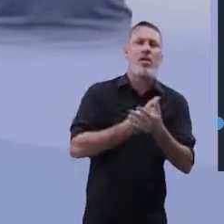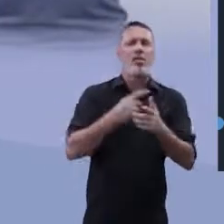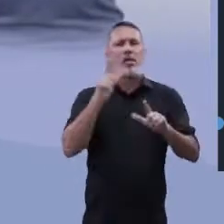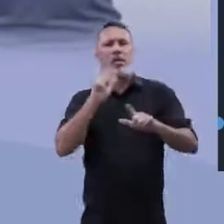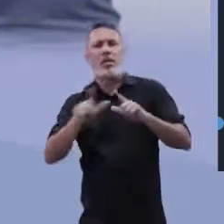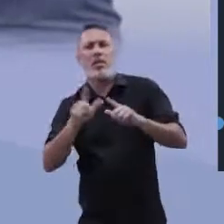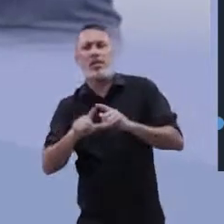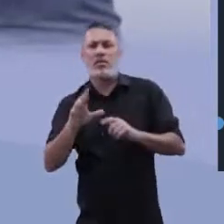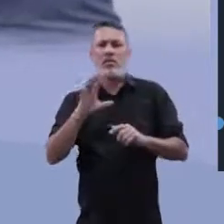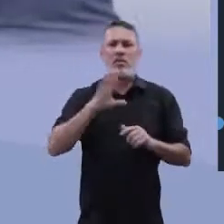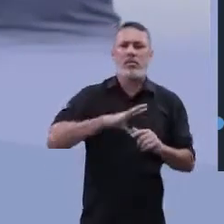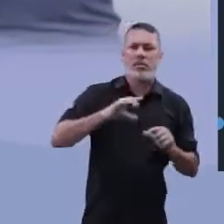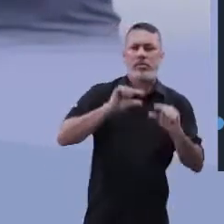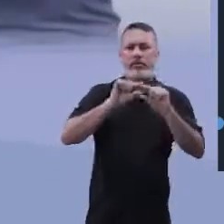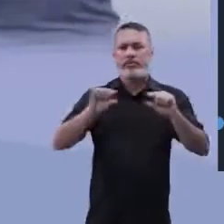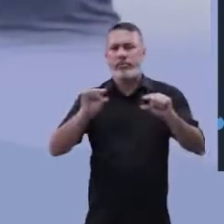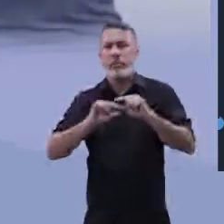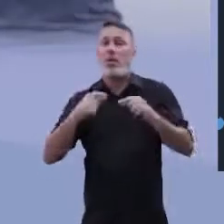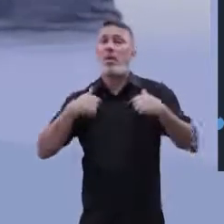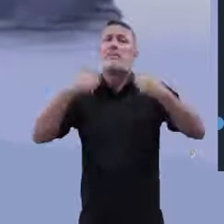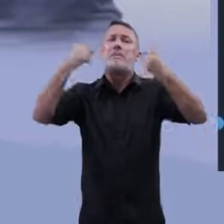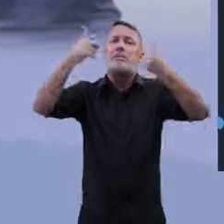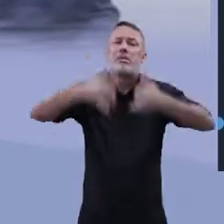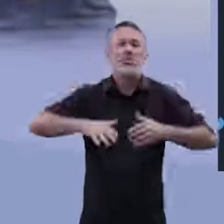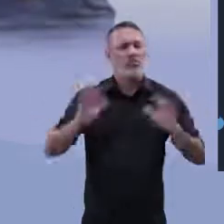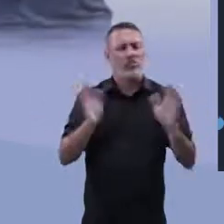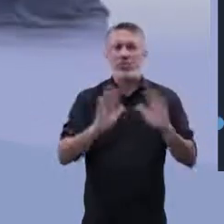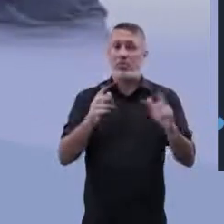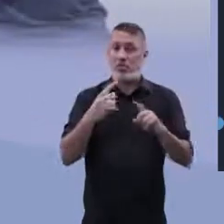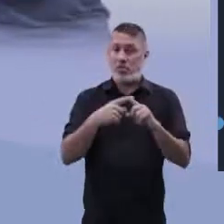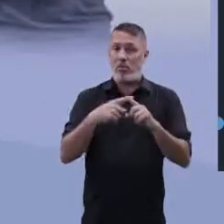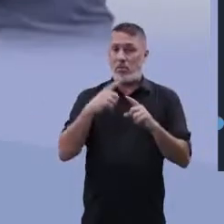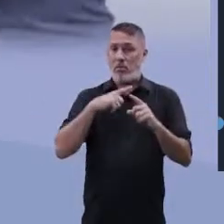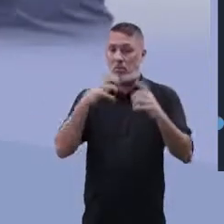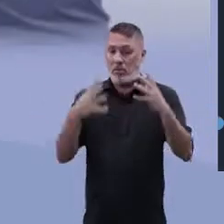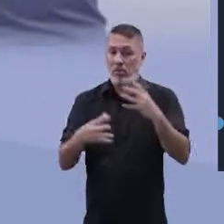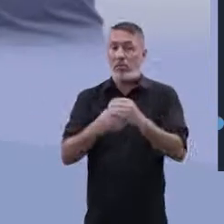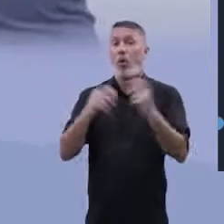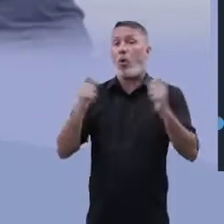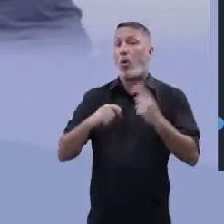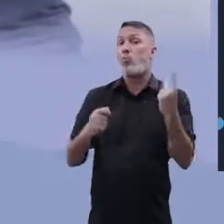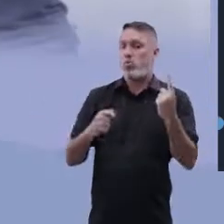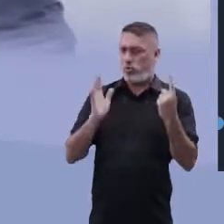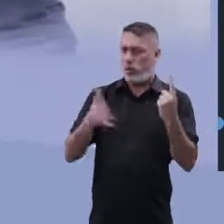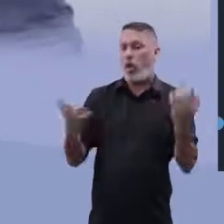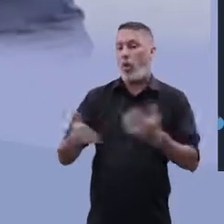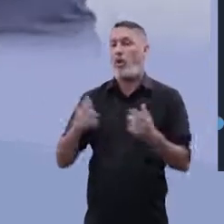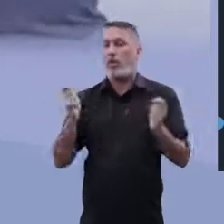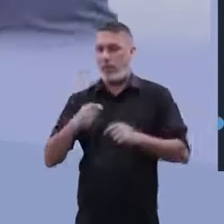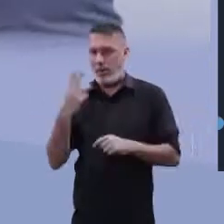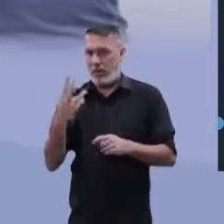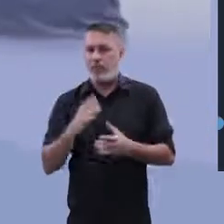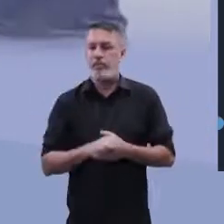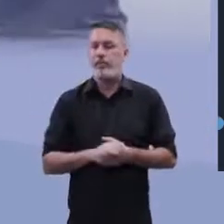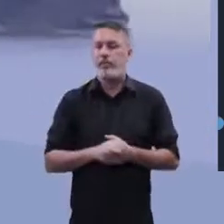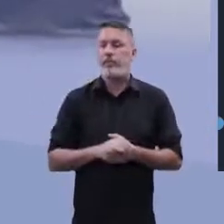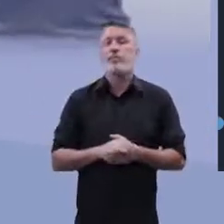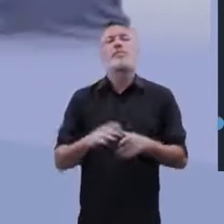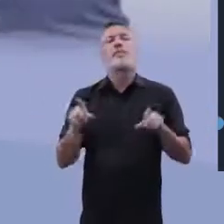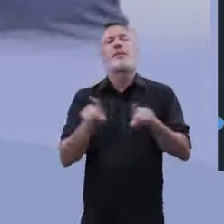um erro ortográfico, eu não vou explicar o porquê, porque nós já trabalhamos isso na competência de número 1, beleza? As